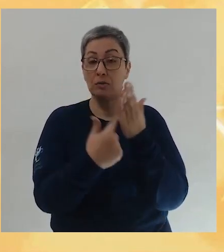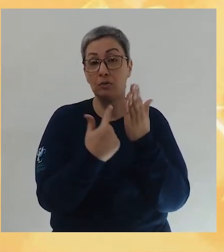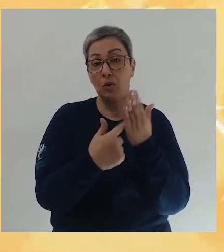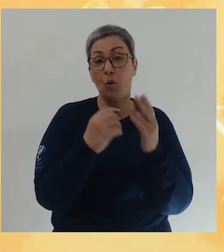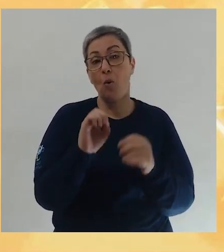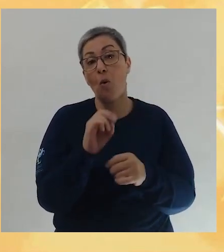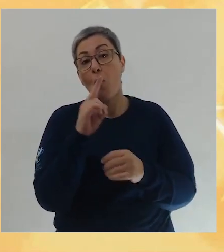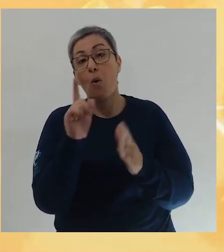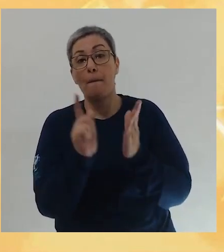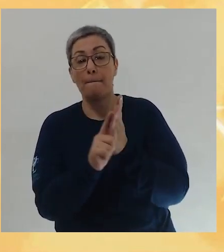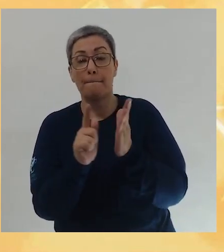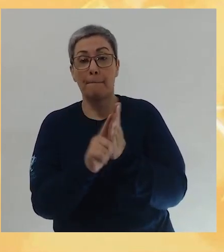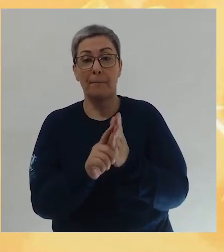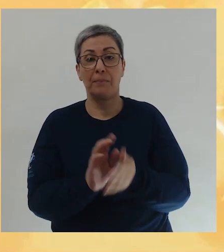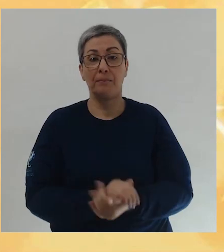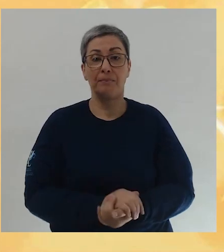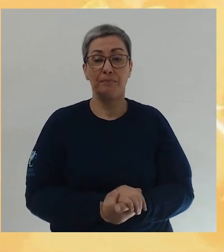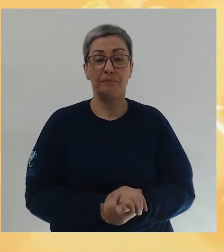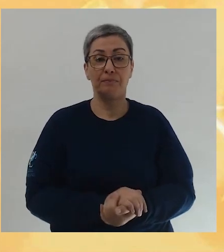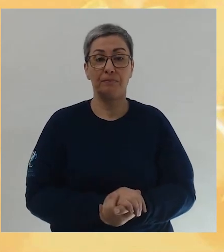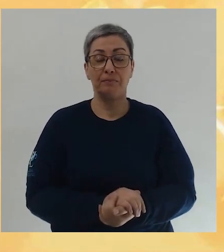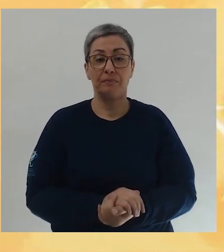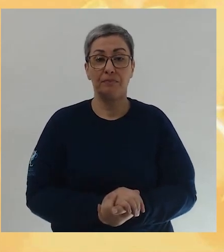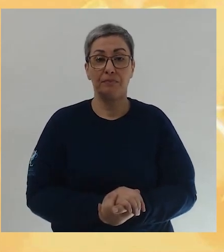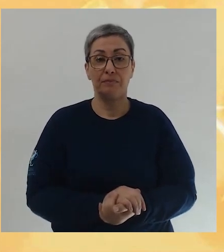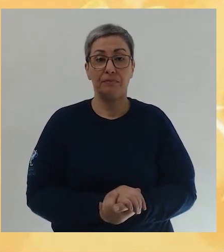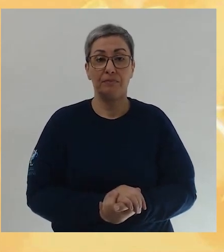em seu caderno ou em uma folha.